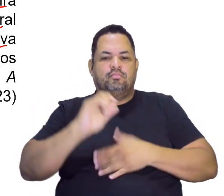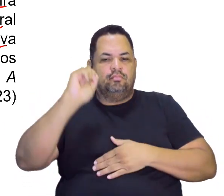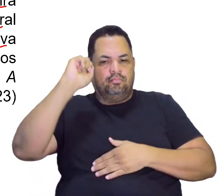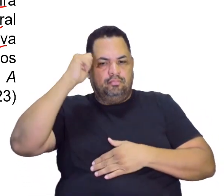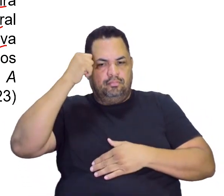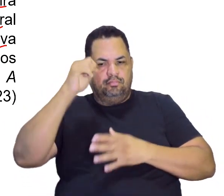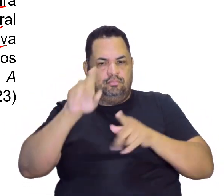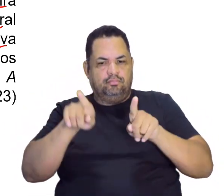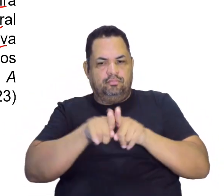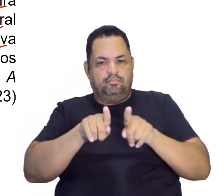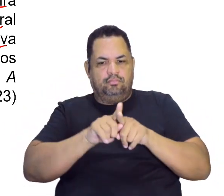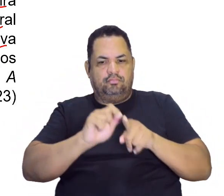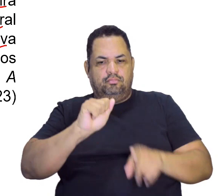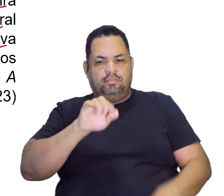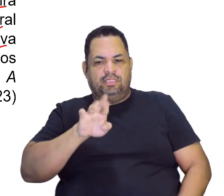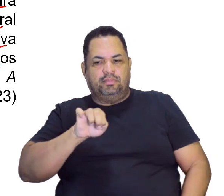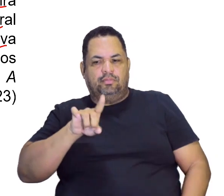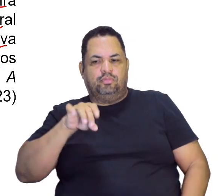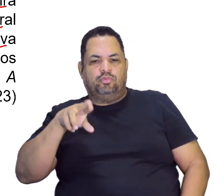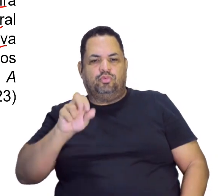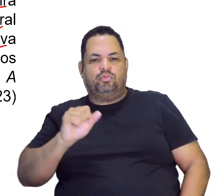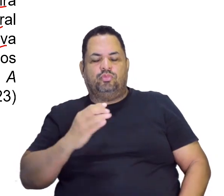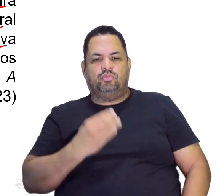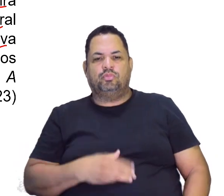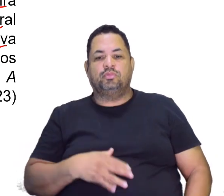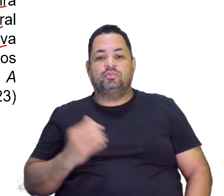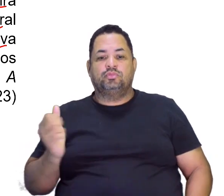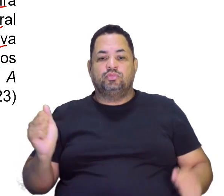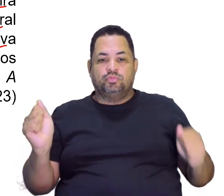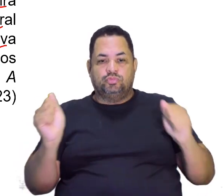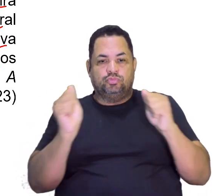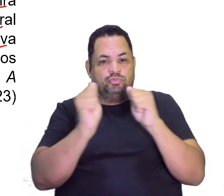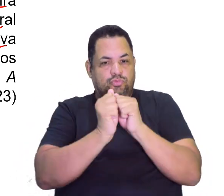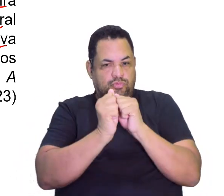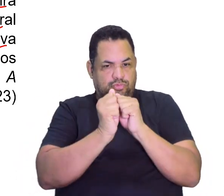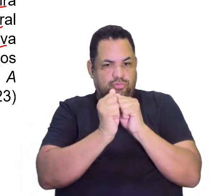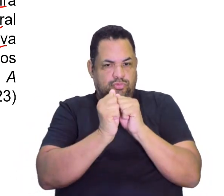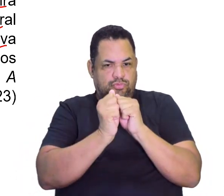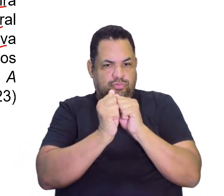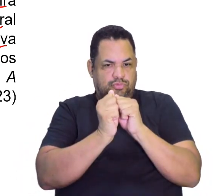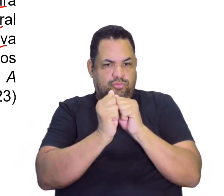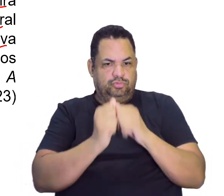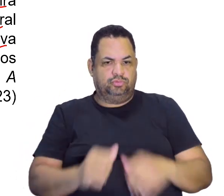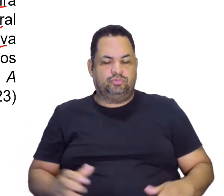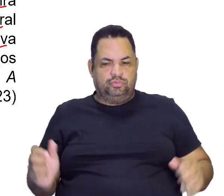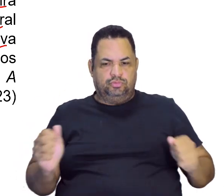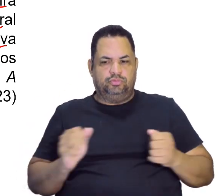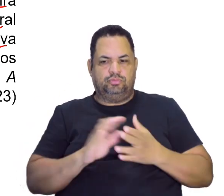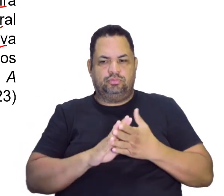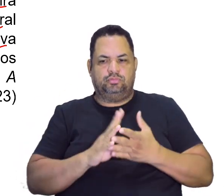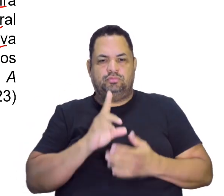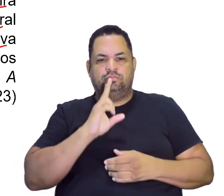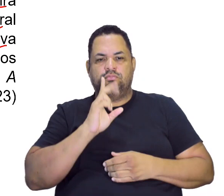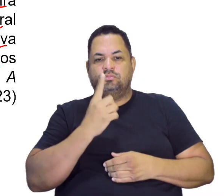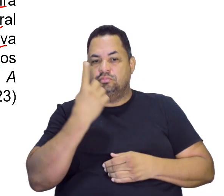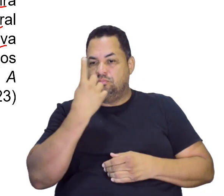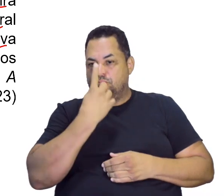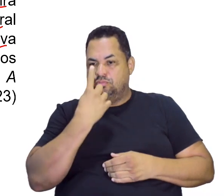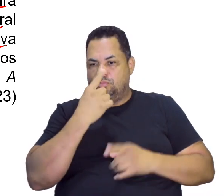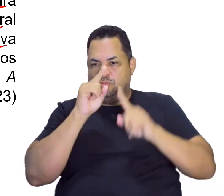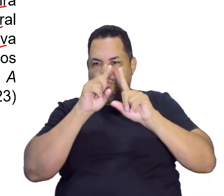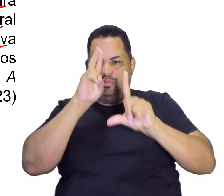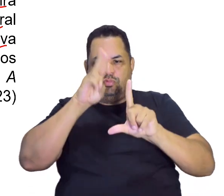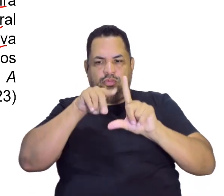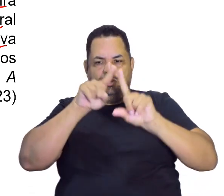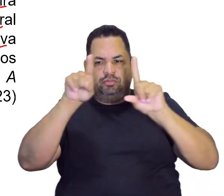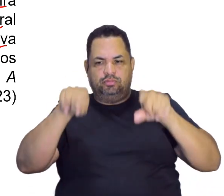nós vimos e também a bapuru ela juntou os dois as duas figuras no mesmo quadro nãoé então estamos vendo aqui